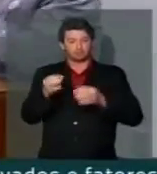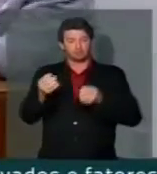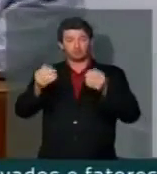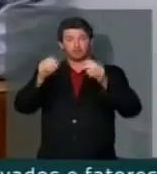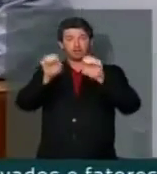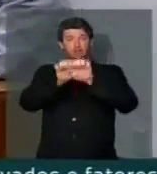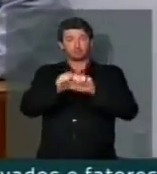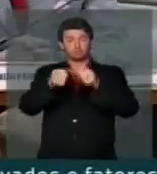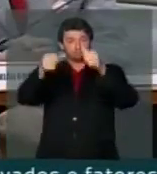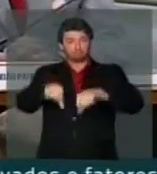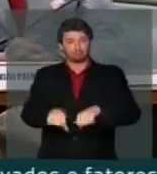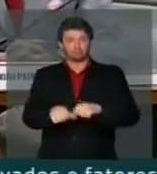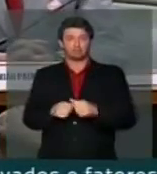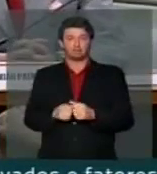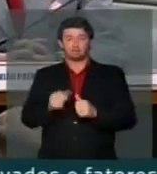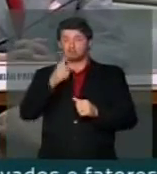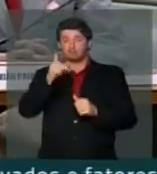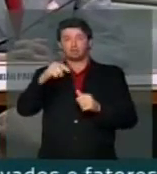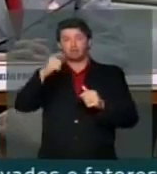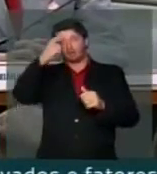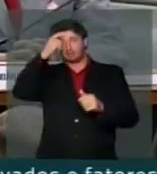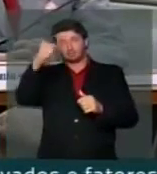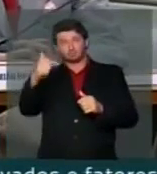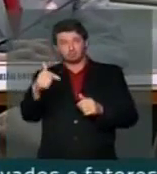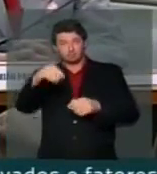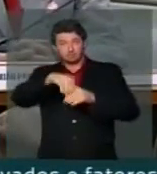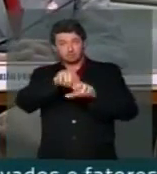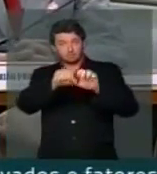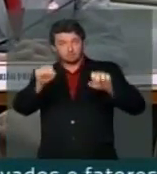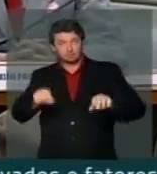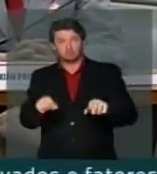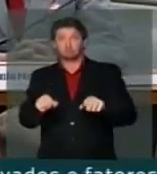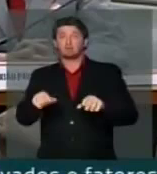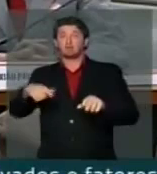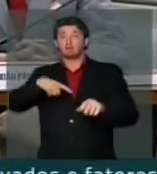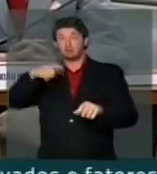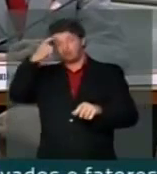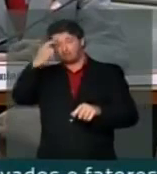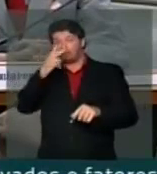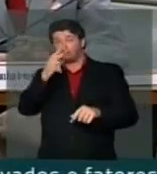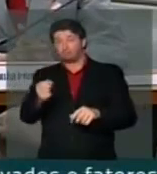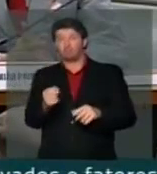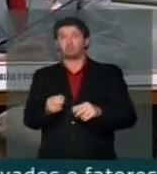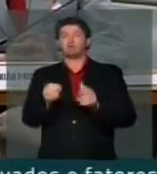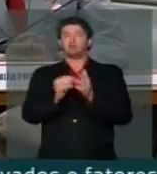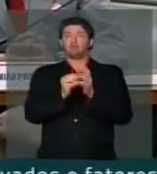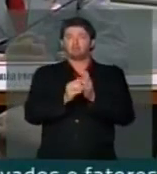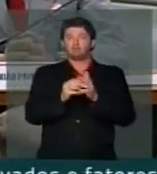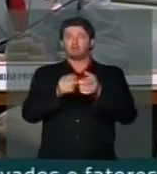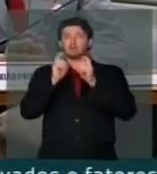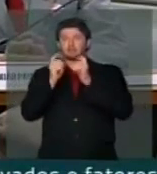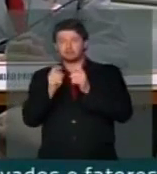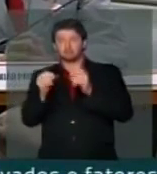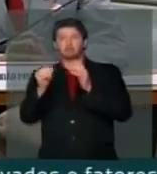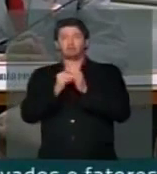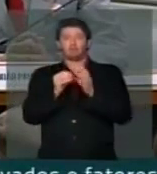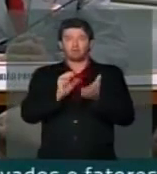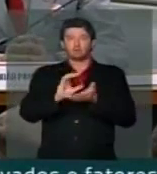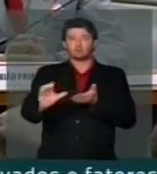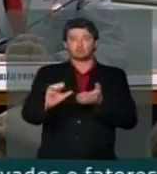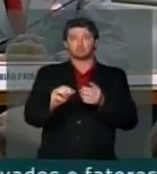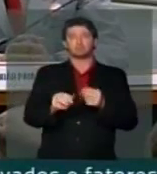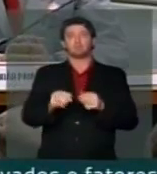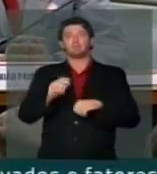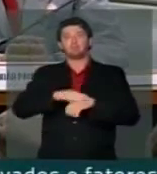um ganho de irracionalidade num sistema que já tem irracionalidade demais. Falta de modelo de gestão, subfinanciamento progressivo, cada